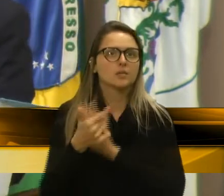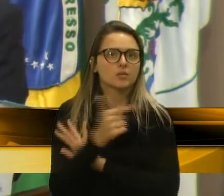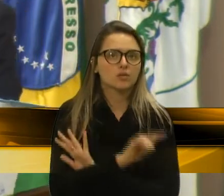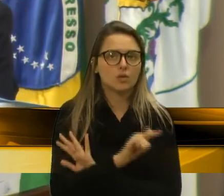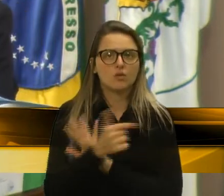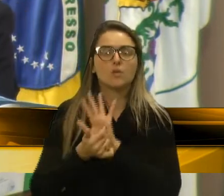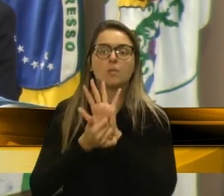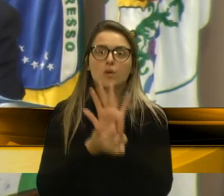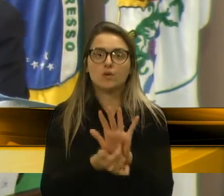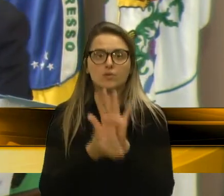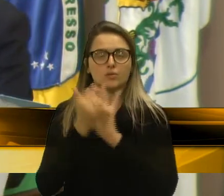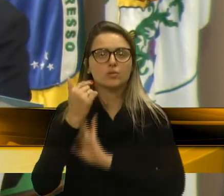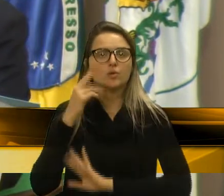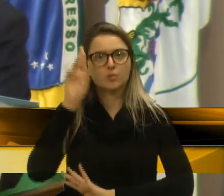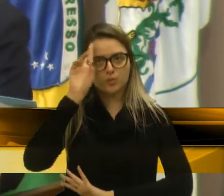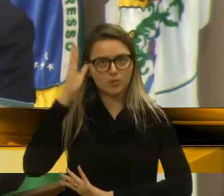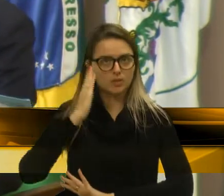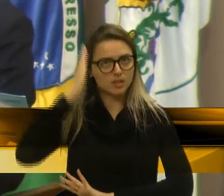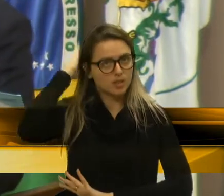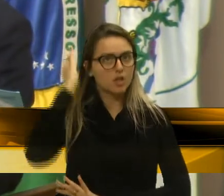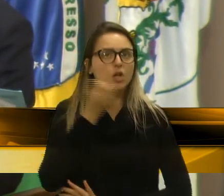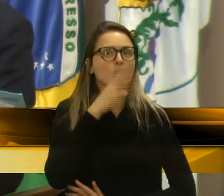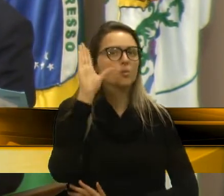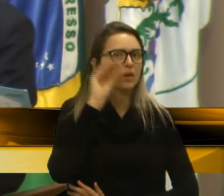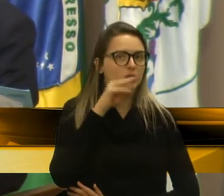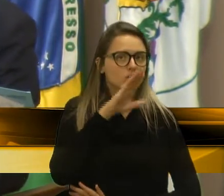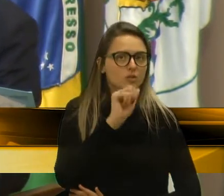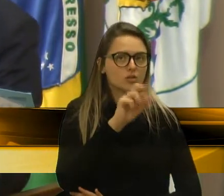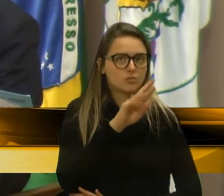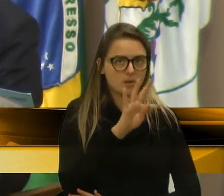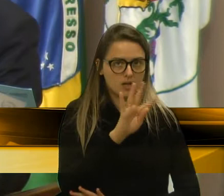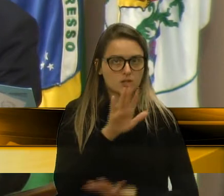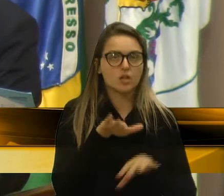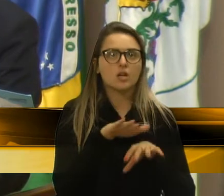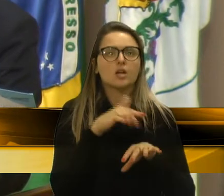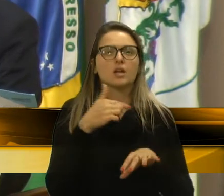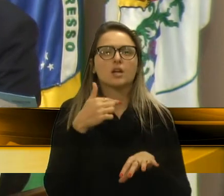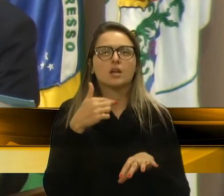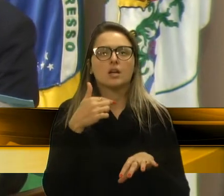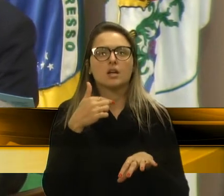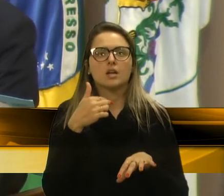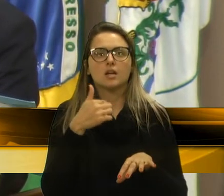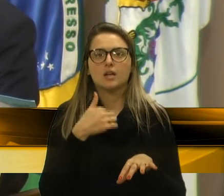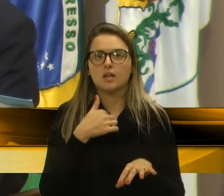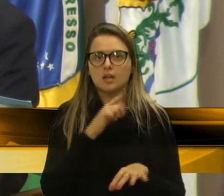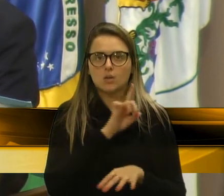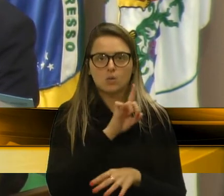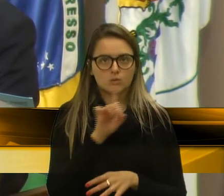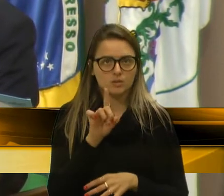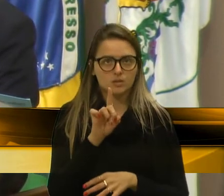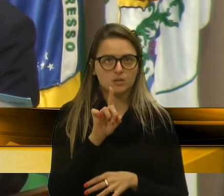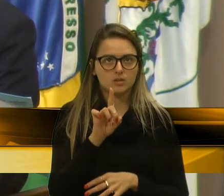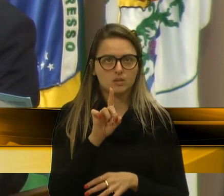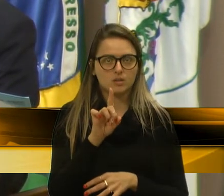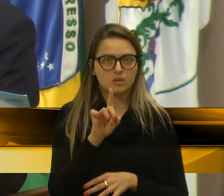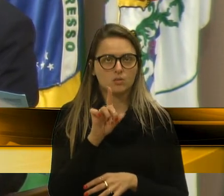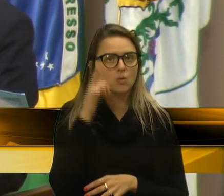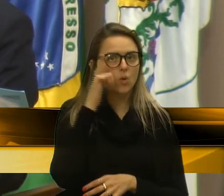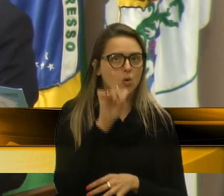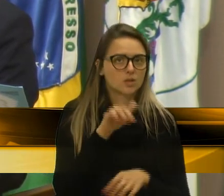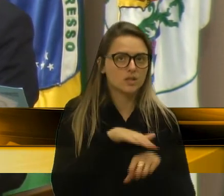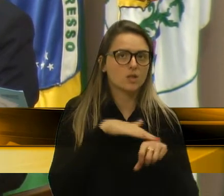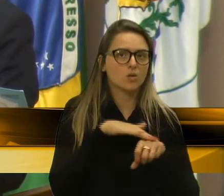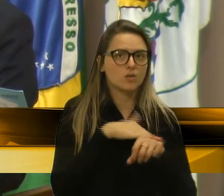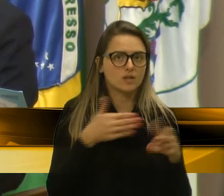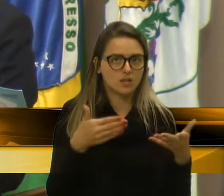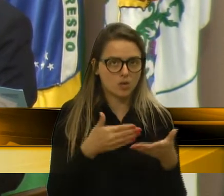para o prefeito. Boa noite, Bado, beleza? Eu não consegui falar ainda hoje